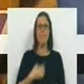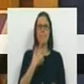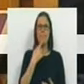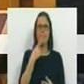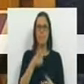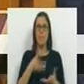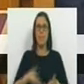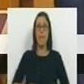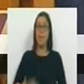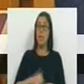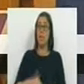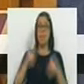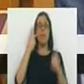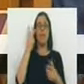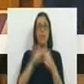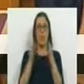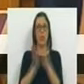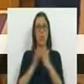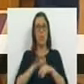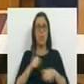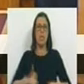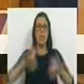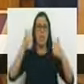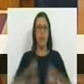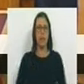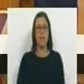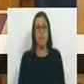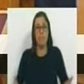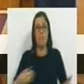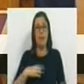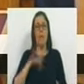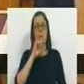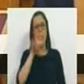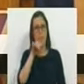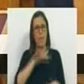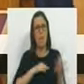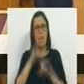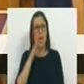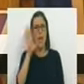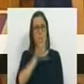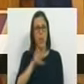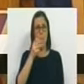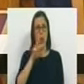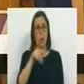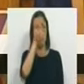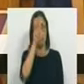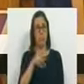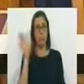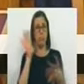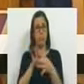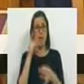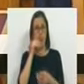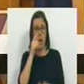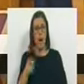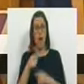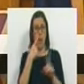que eles nasceram na cidade e vivem todos na cidade. E eu queria perguntar ao Sr. Deputado João Ramos, que sei que é uma pessoa ligada à